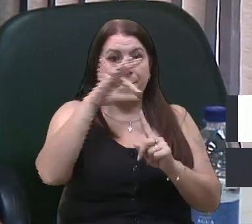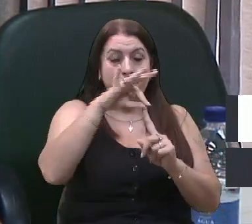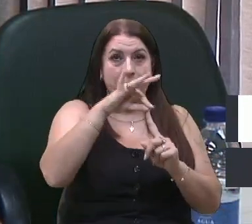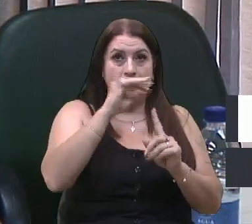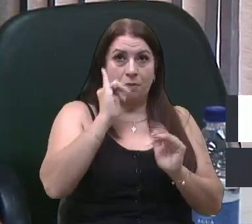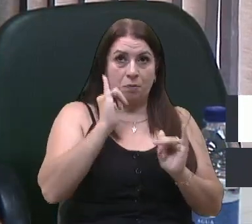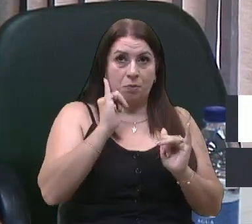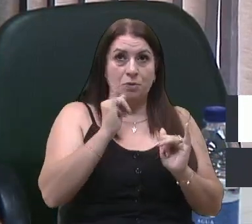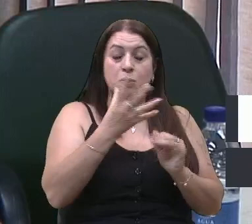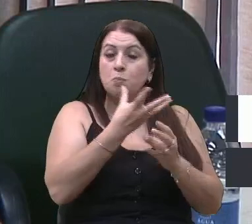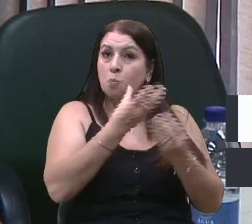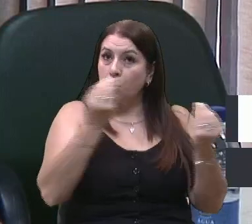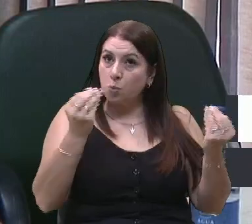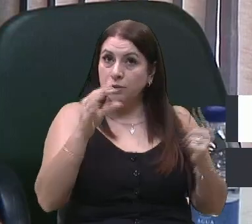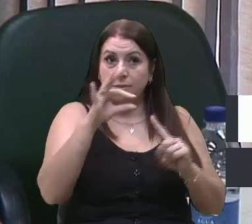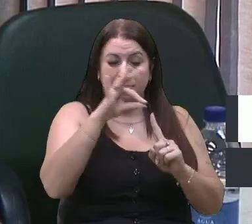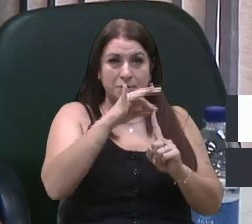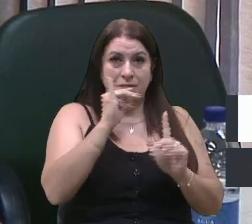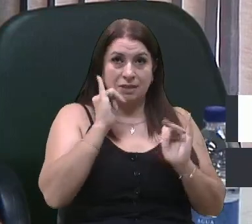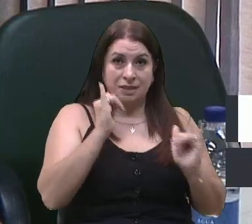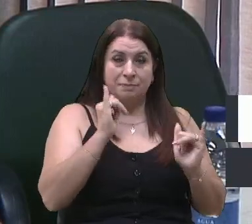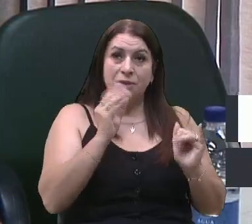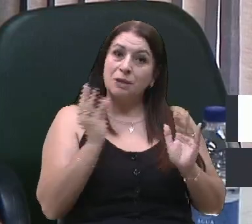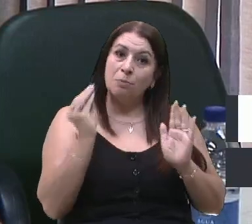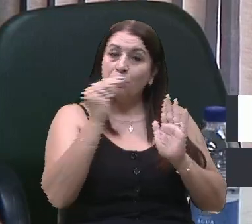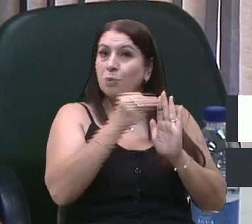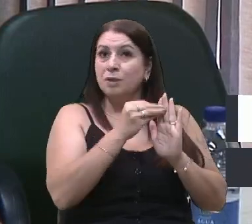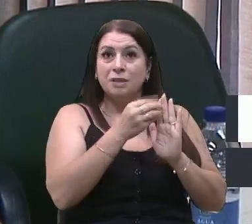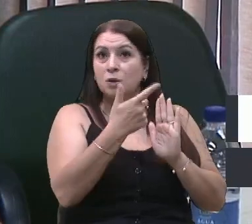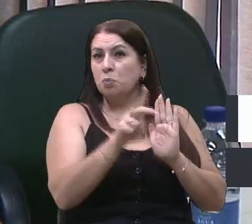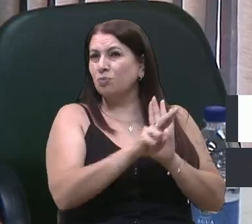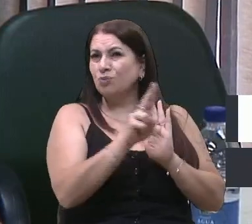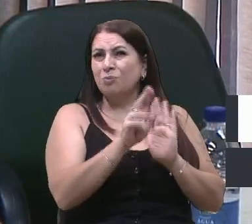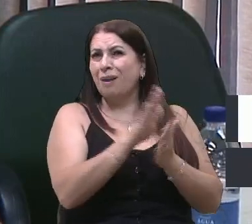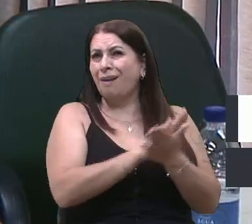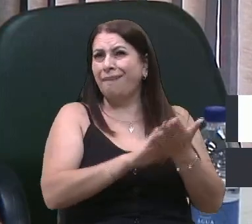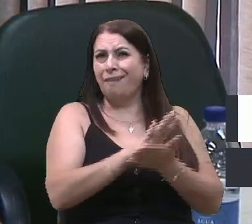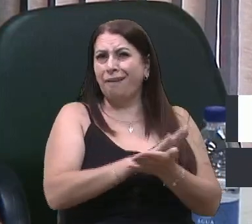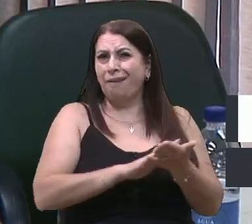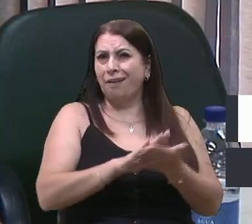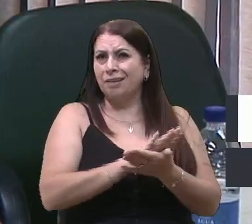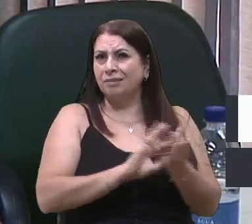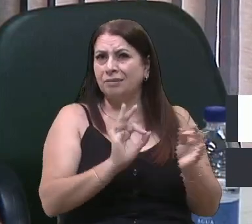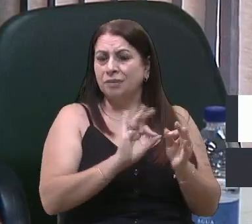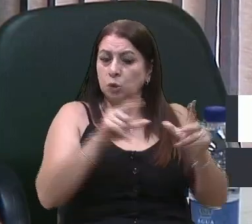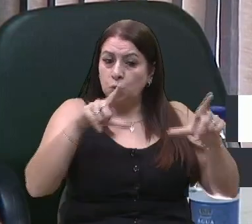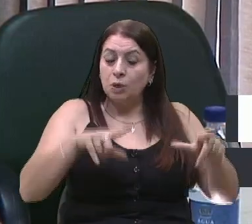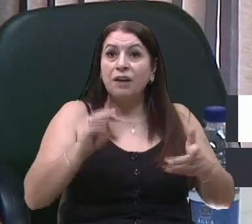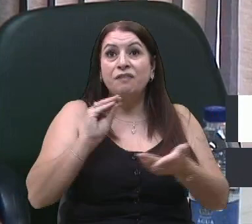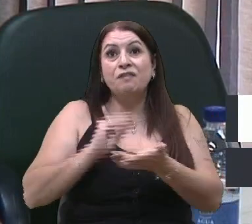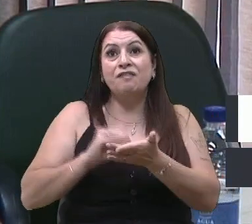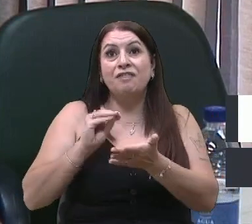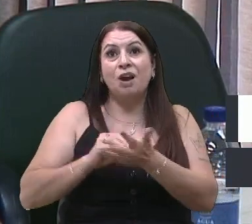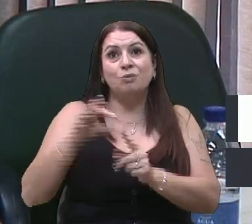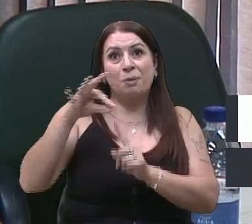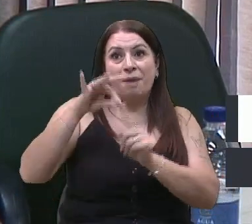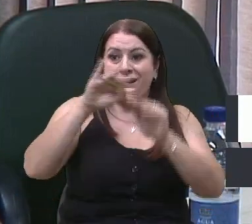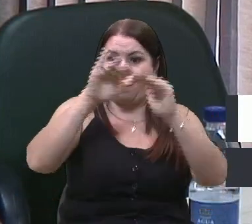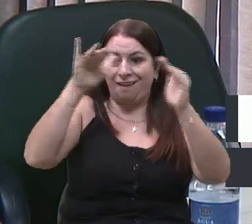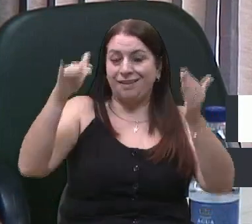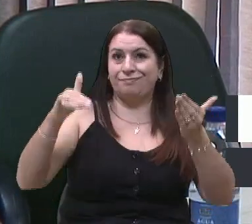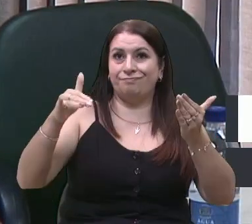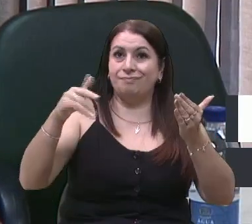ônibus. Muitas paradas de ônibus estão colocadas e não tem utilização nenhuma. E em muitos locais faltam paradas. Então, toda